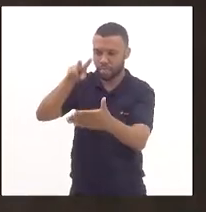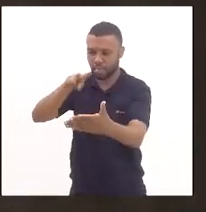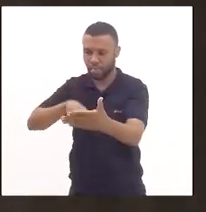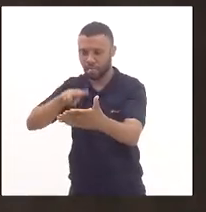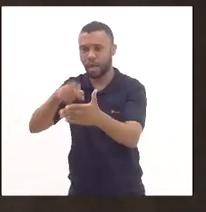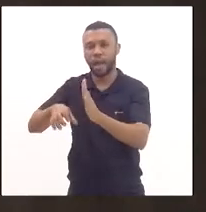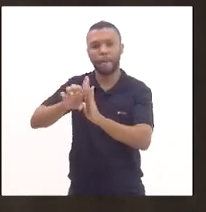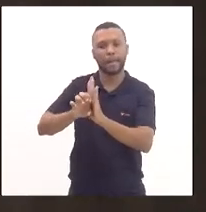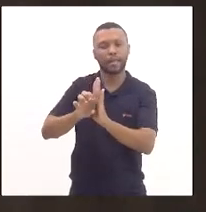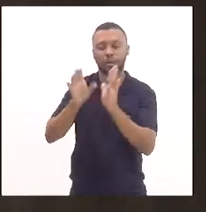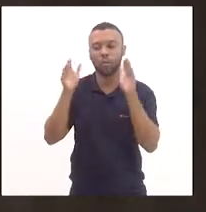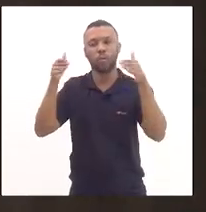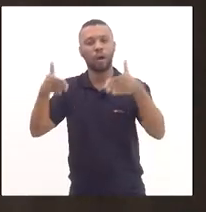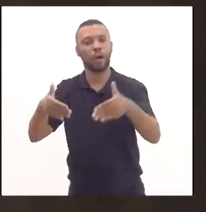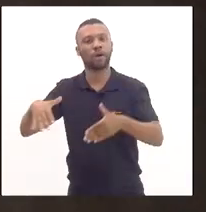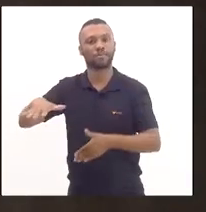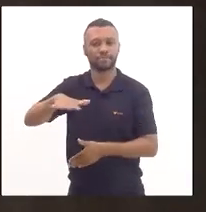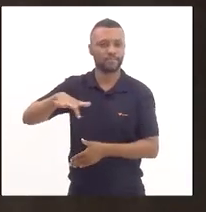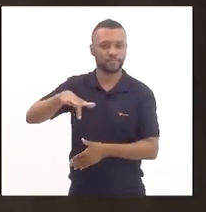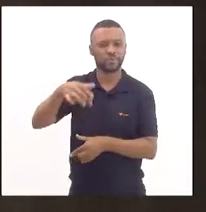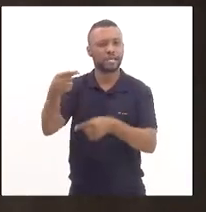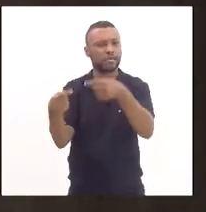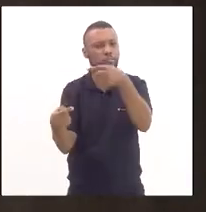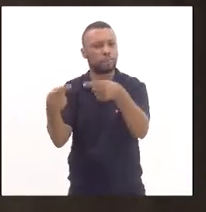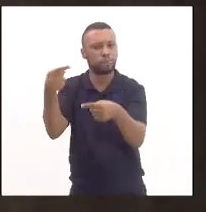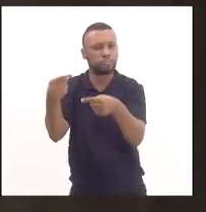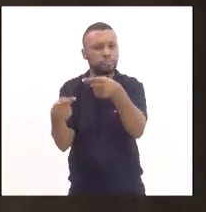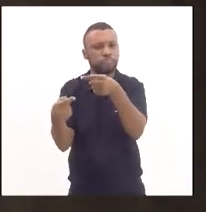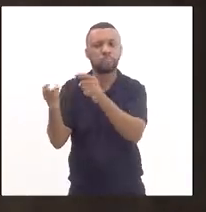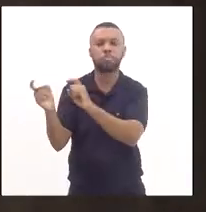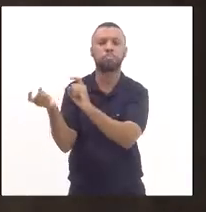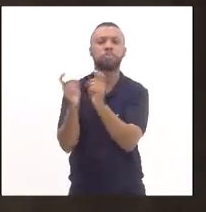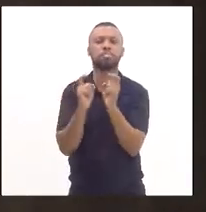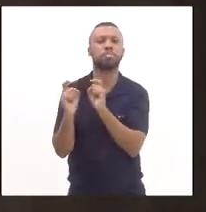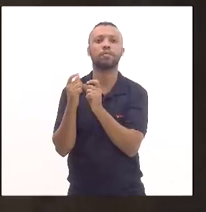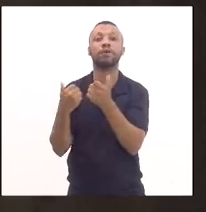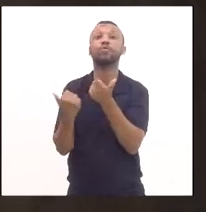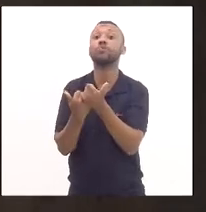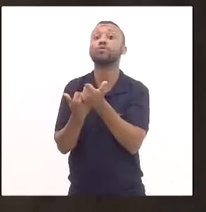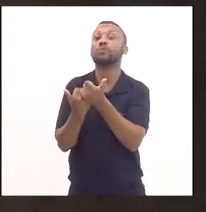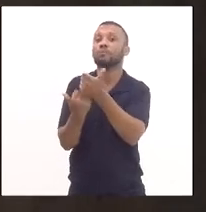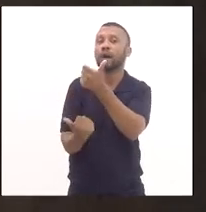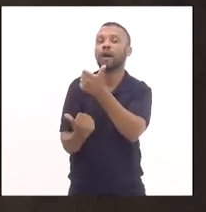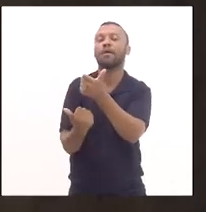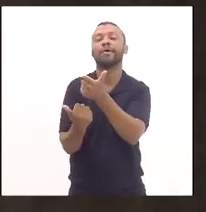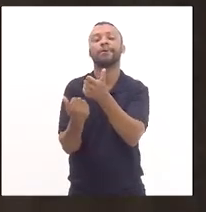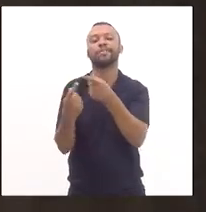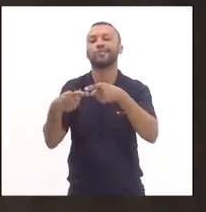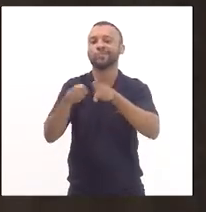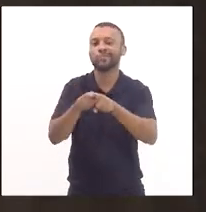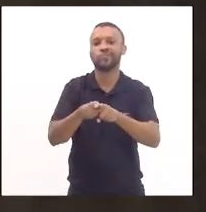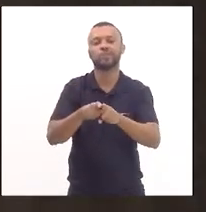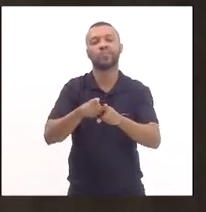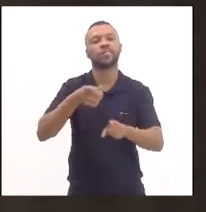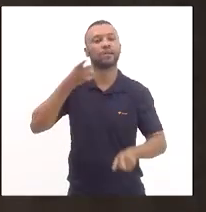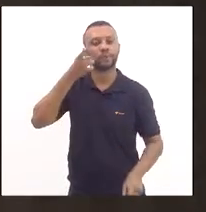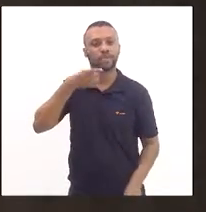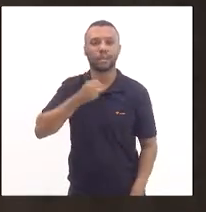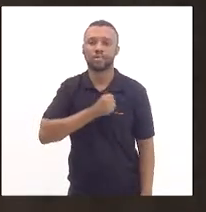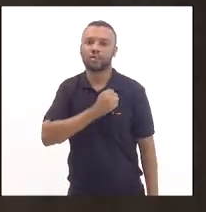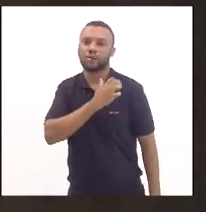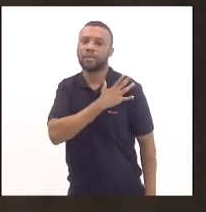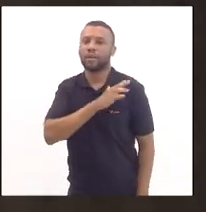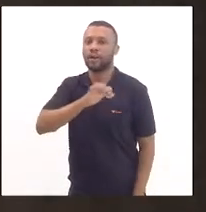né? Discutimos muito com a assessoria do deputado Coronel Jairo, com a